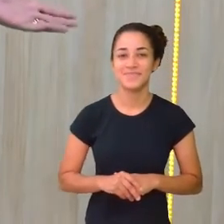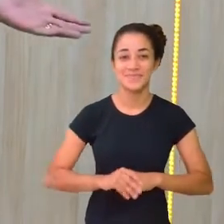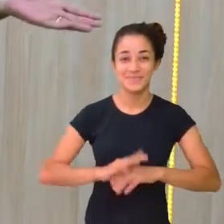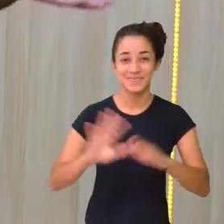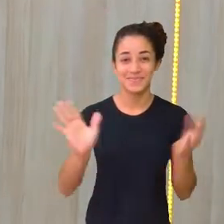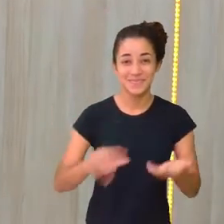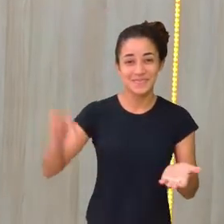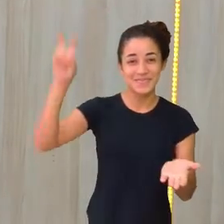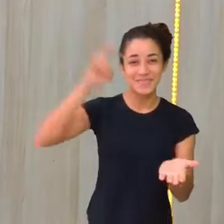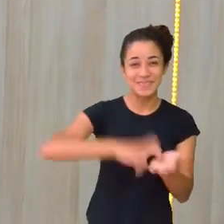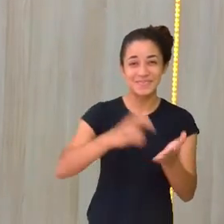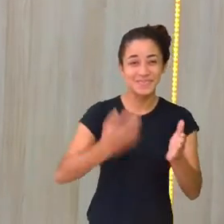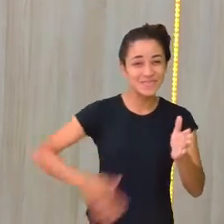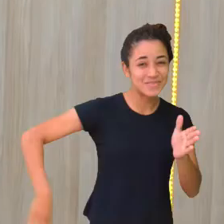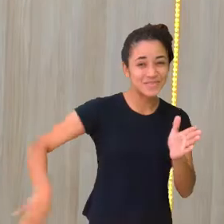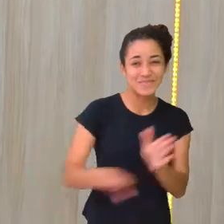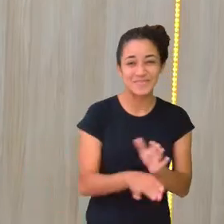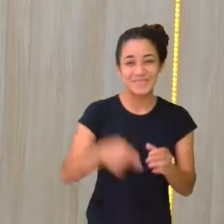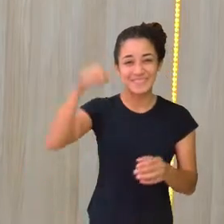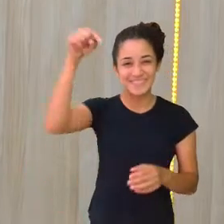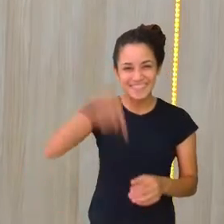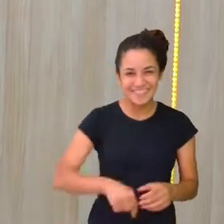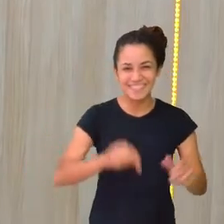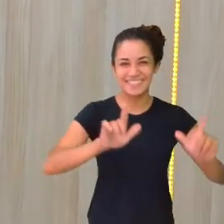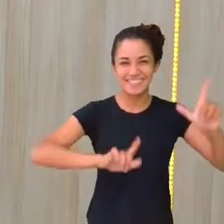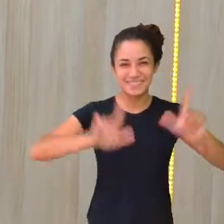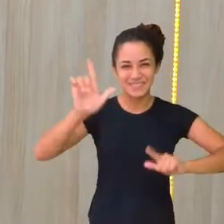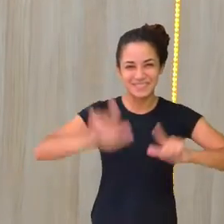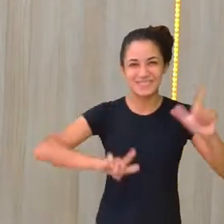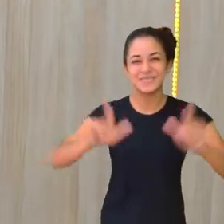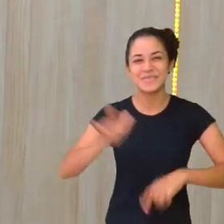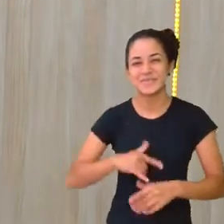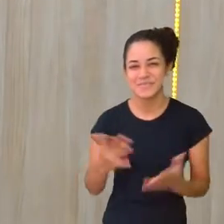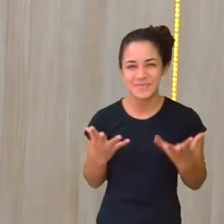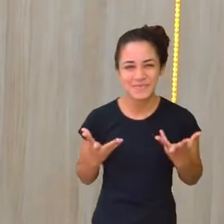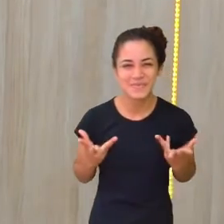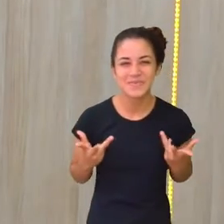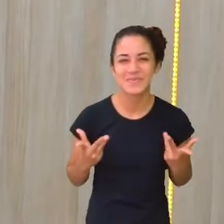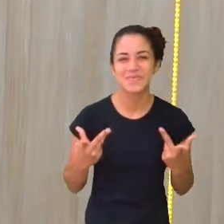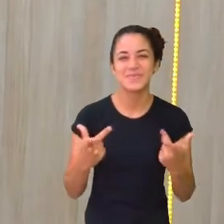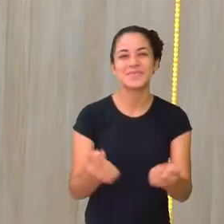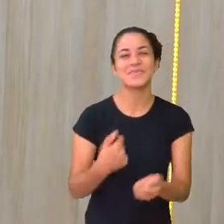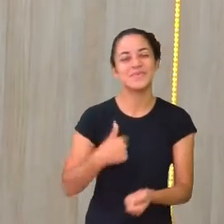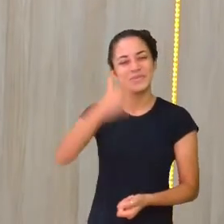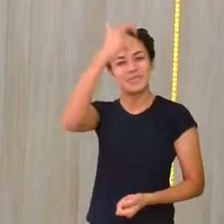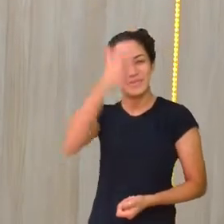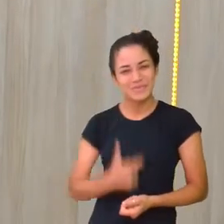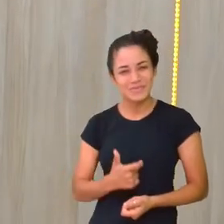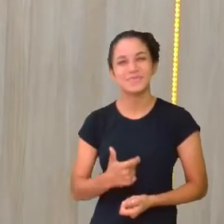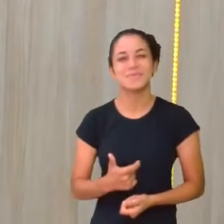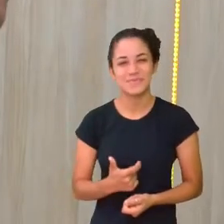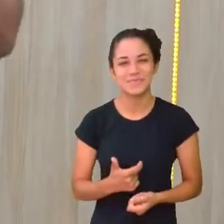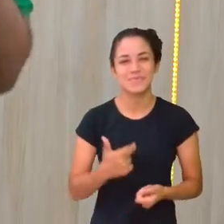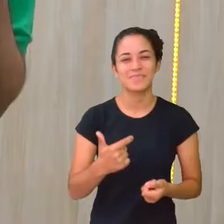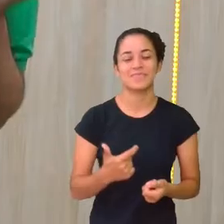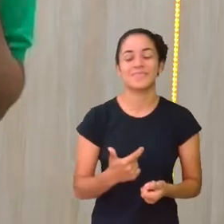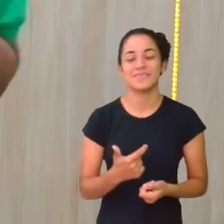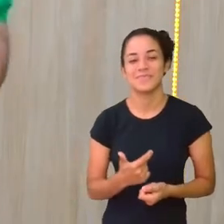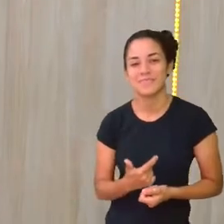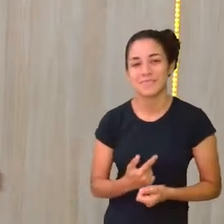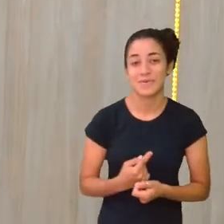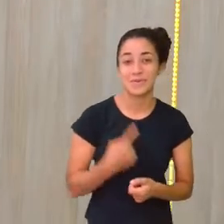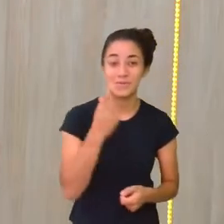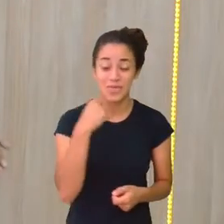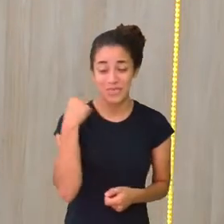Mais uma manhã chegando aqui em sua tela, maravilhoso, é ele mesmo, né? O rapaz